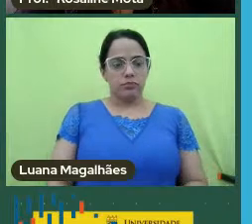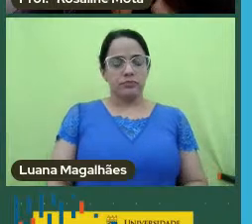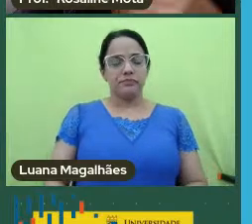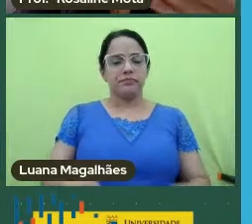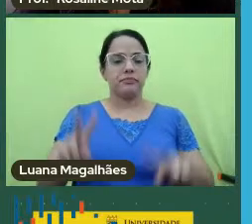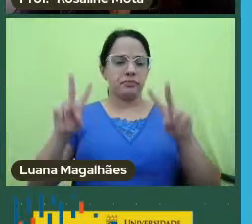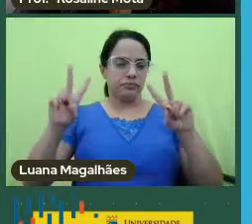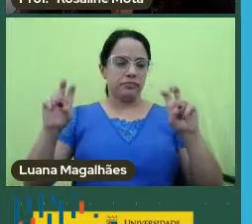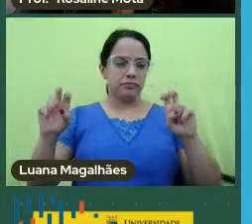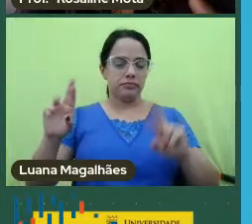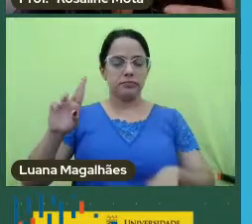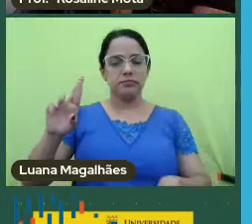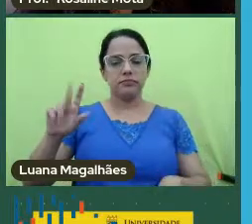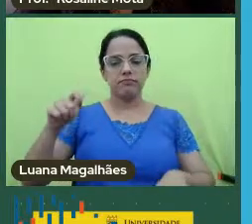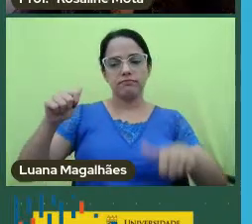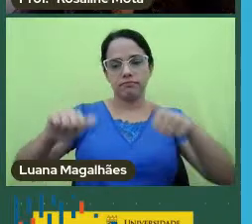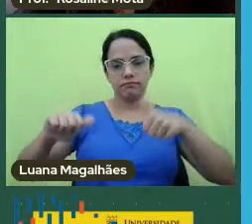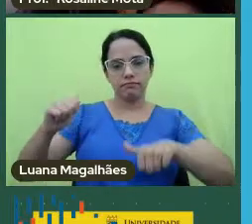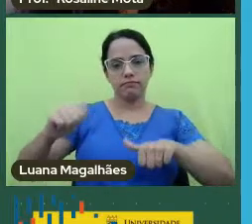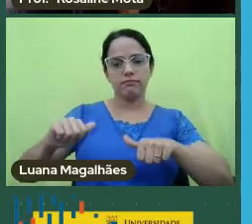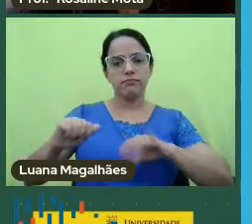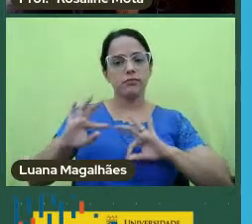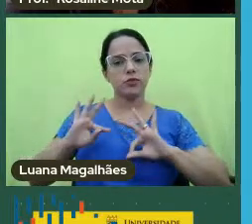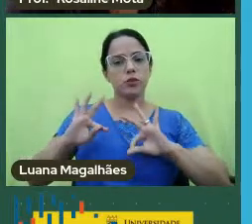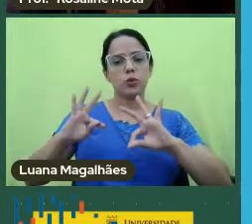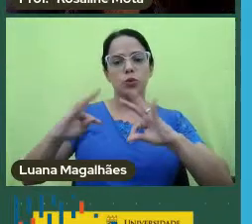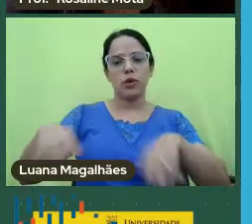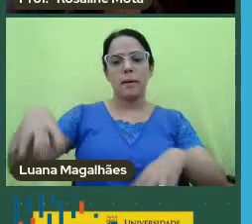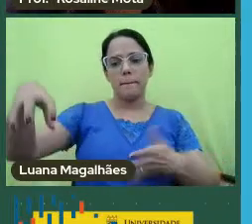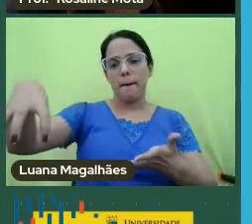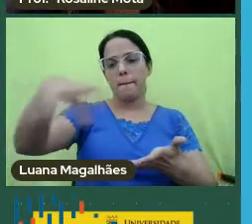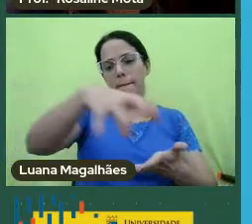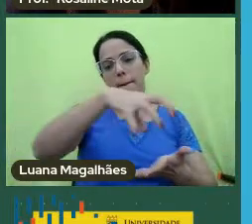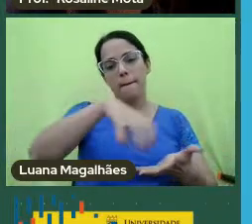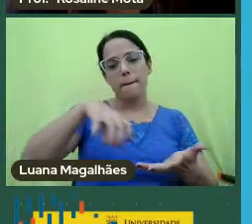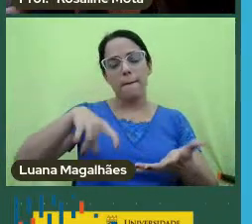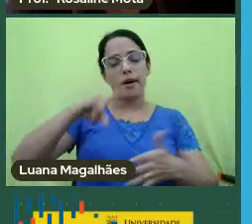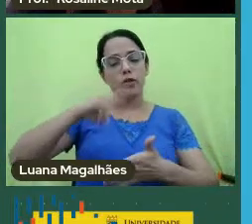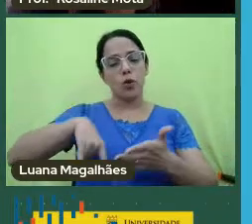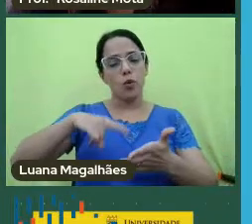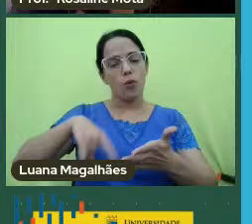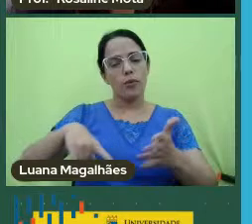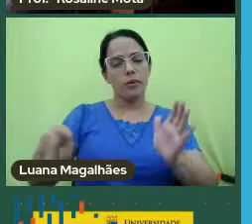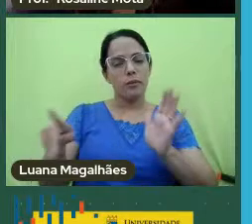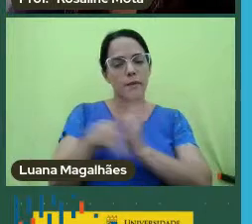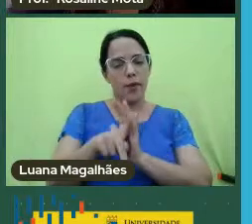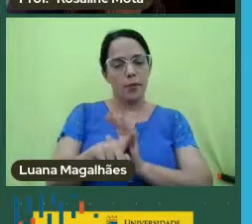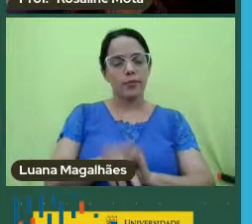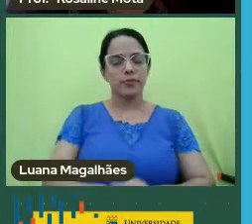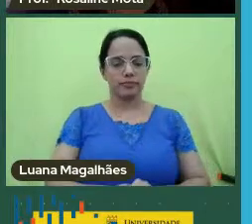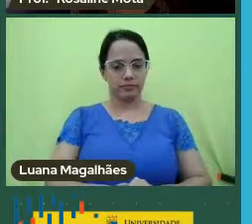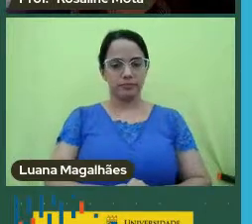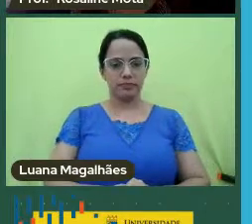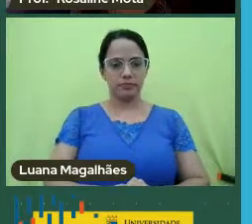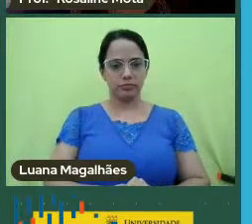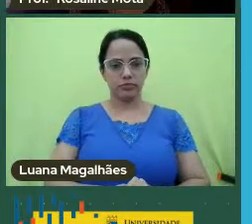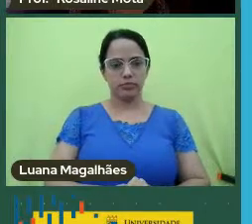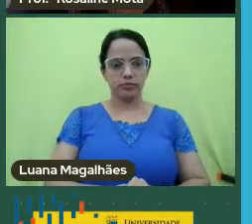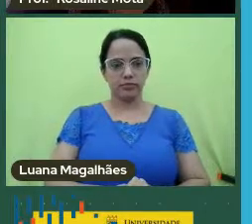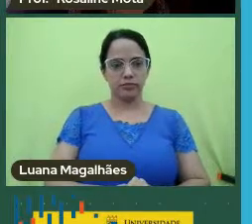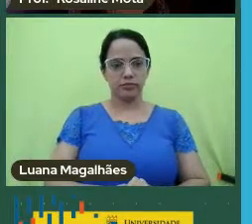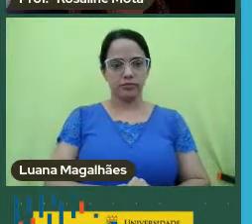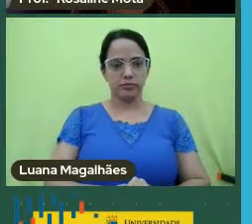tratar da avaliação de todos os demais tipos de documentos. E aí é isso que a gente acaba